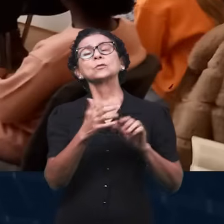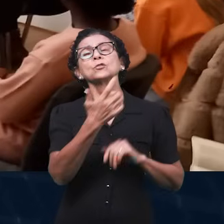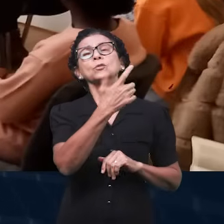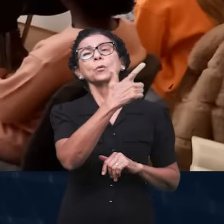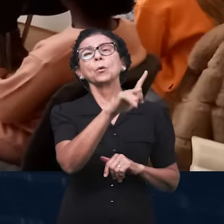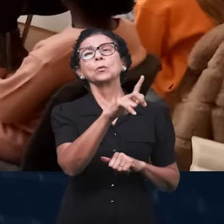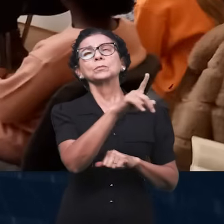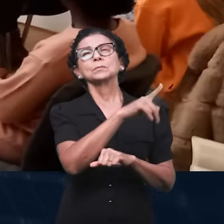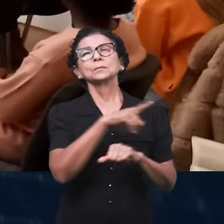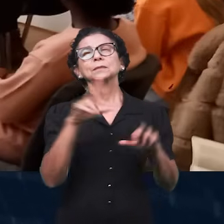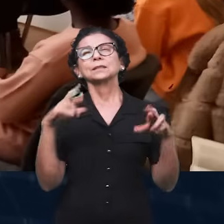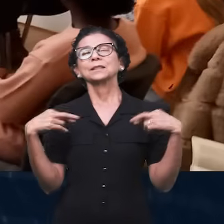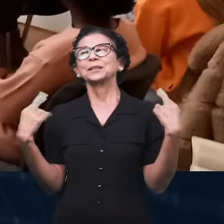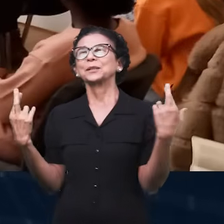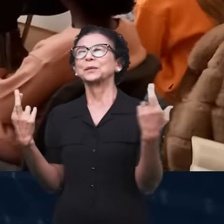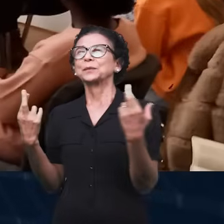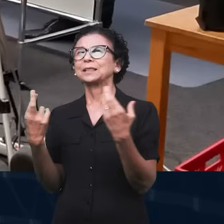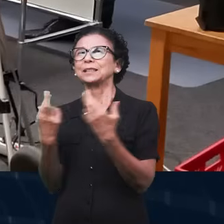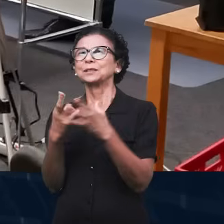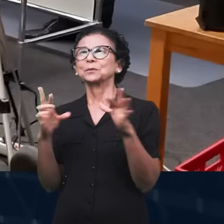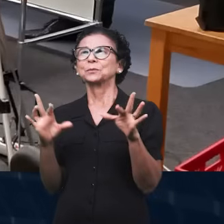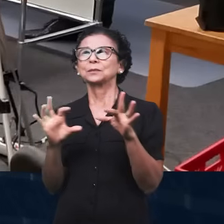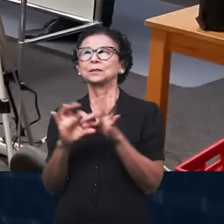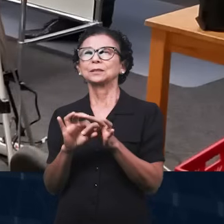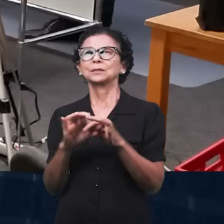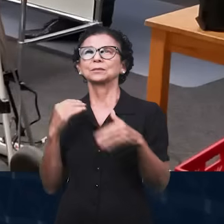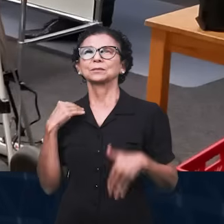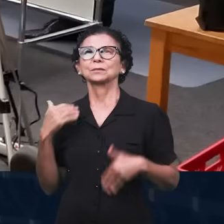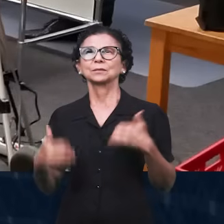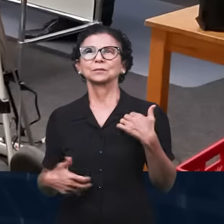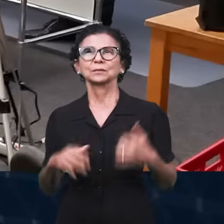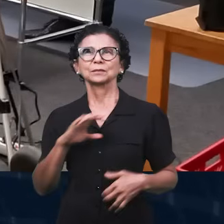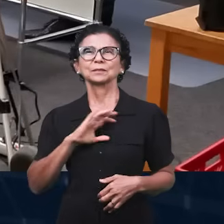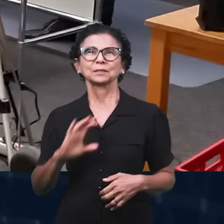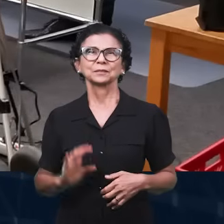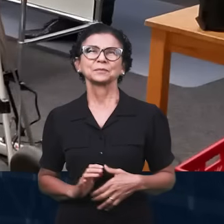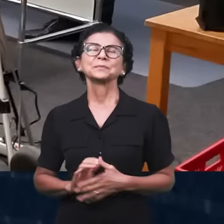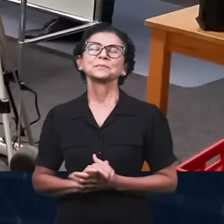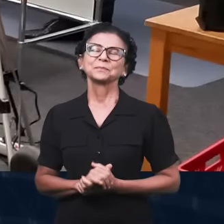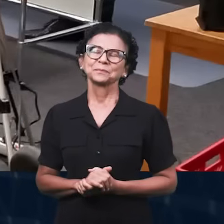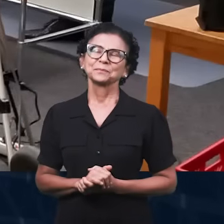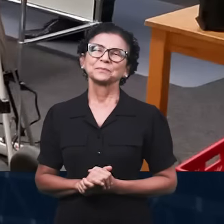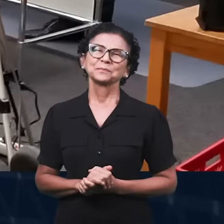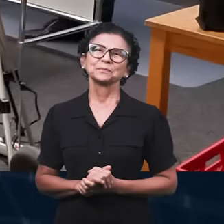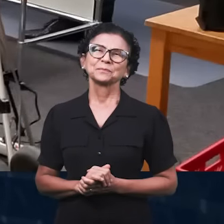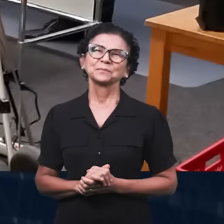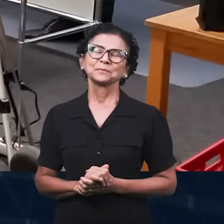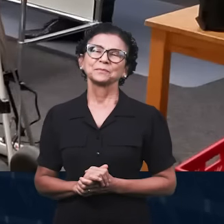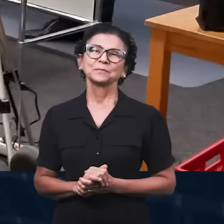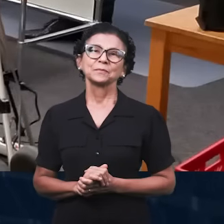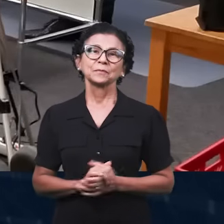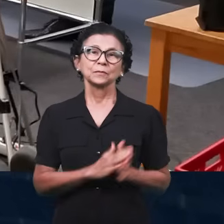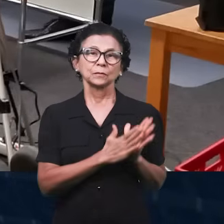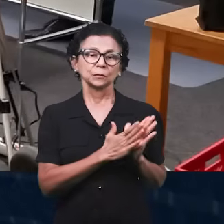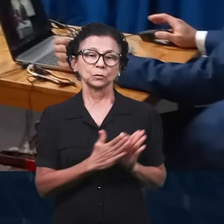localidades reunidos, reafirmando a unidade do corpo de Cristo. Louvado seja o nome do Senhor! Durante todo o período, a